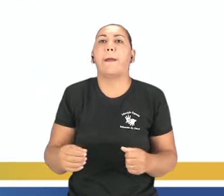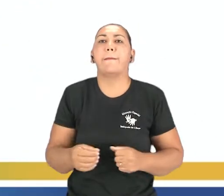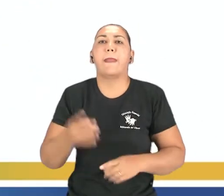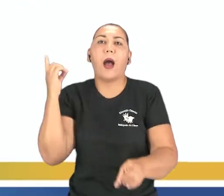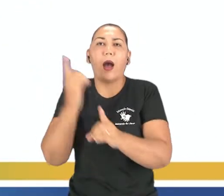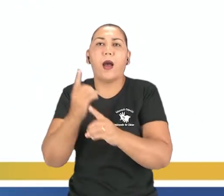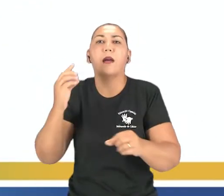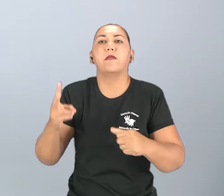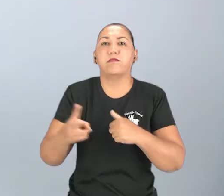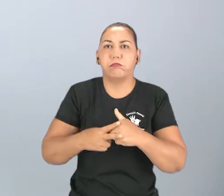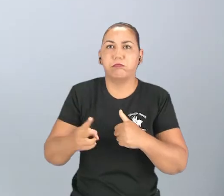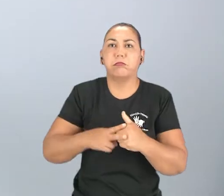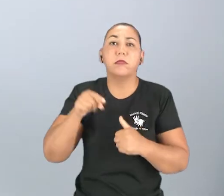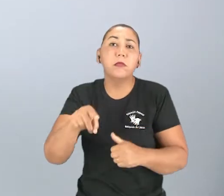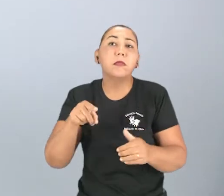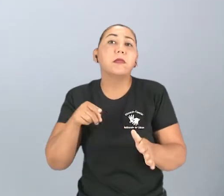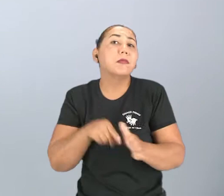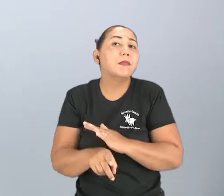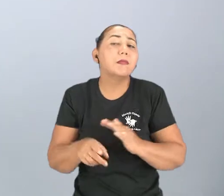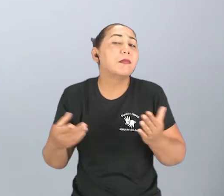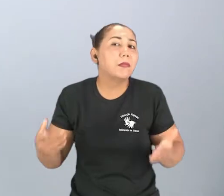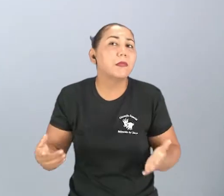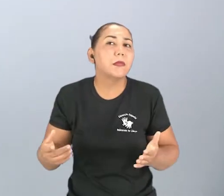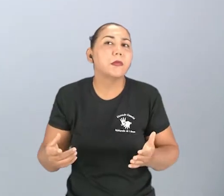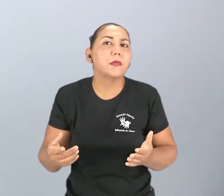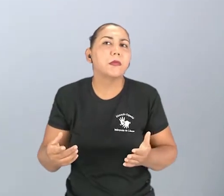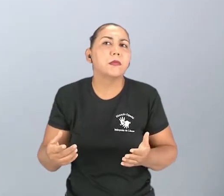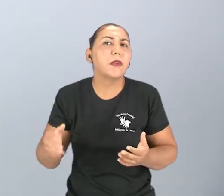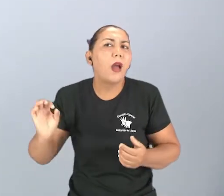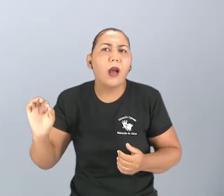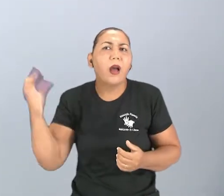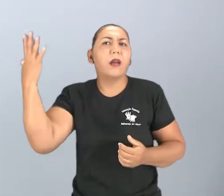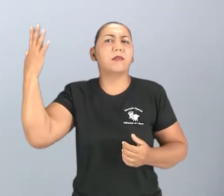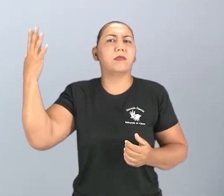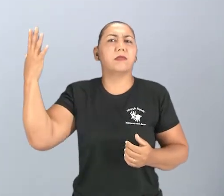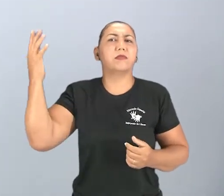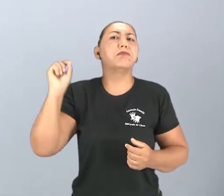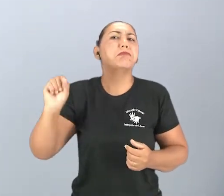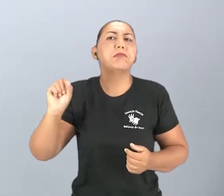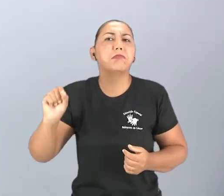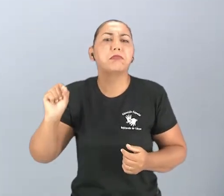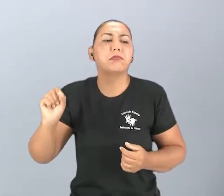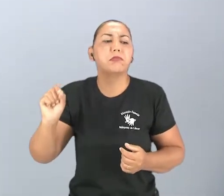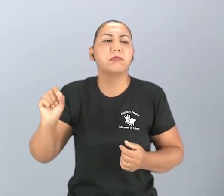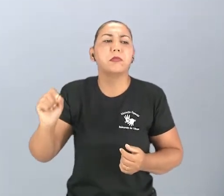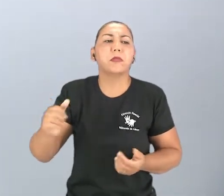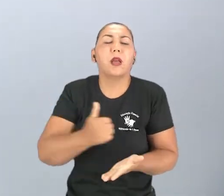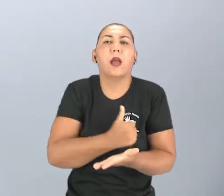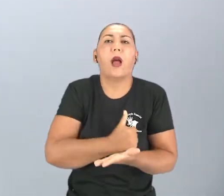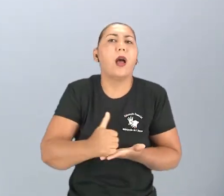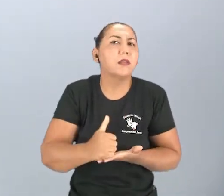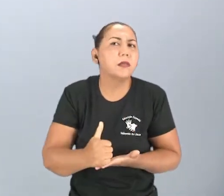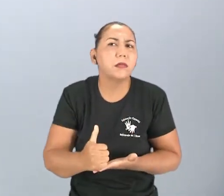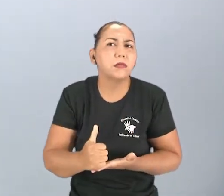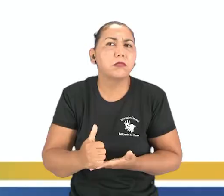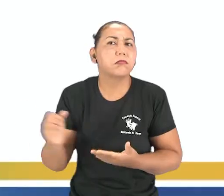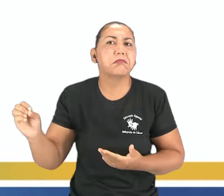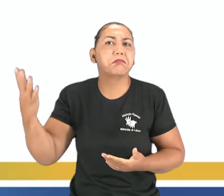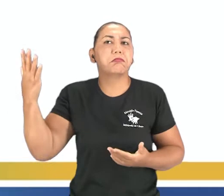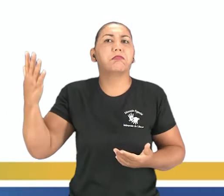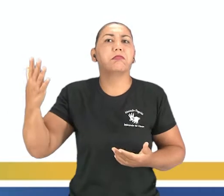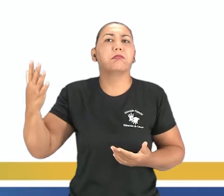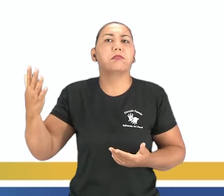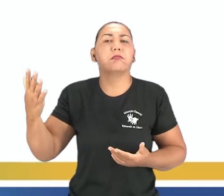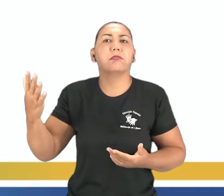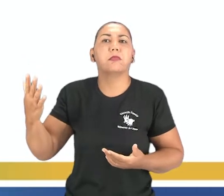frase, você deve se perguntar que ação está acontecendo. O que está acontecendo ali na frase,